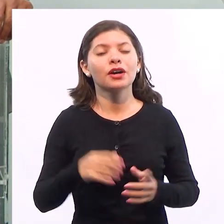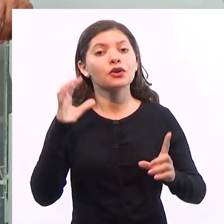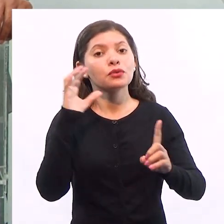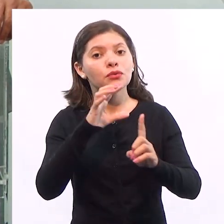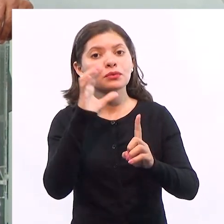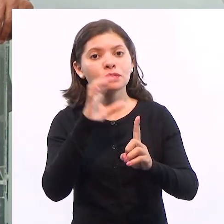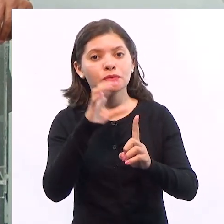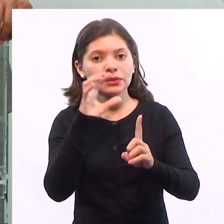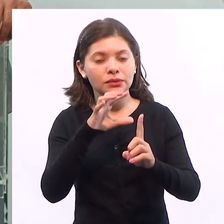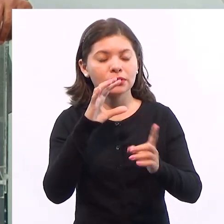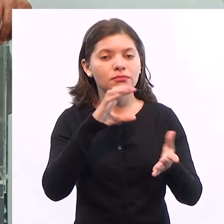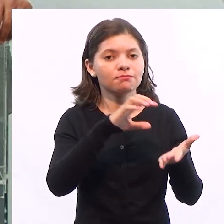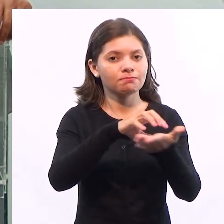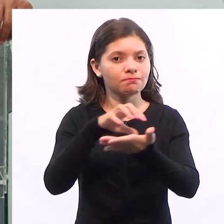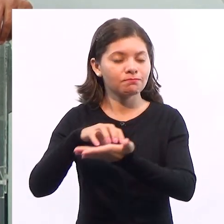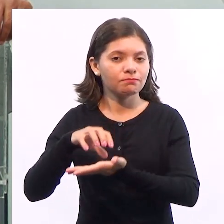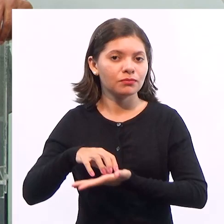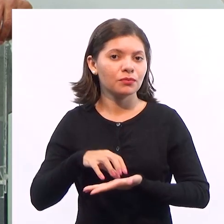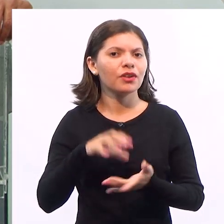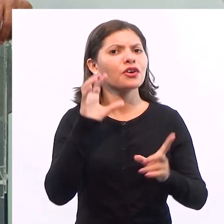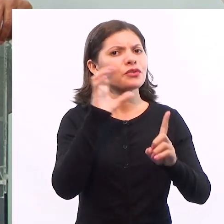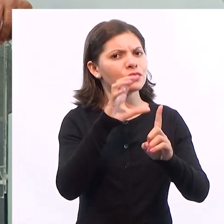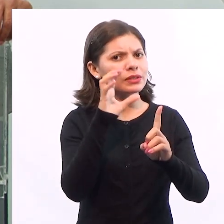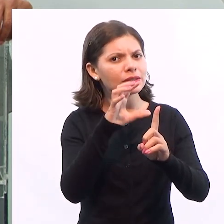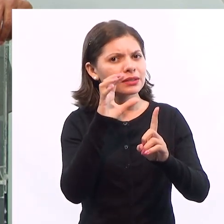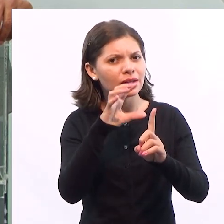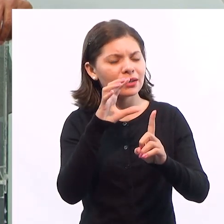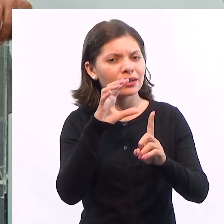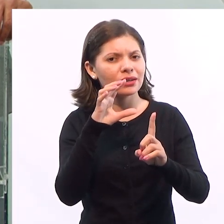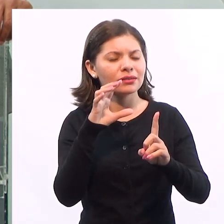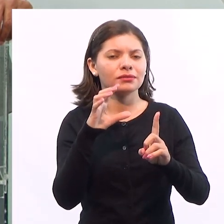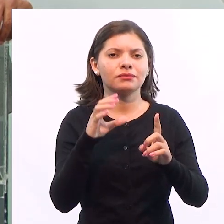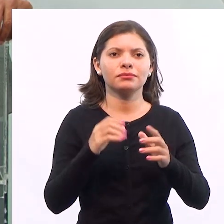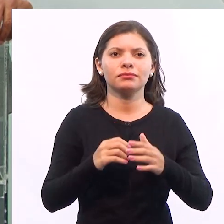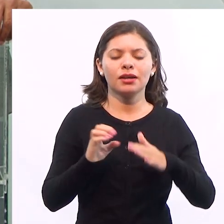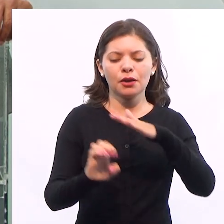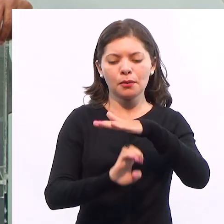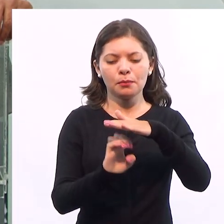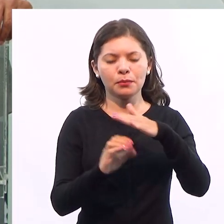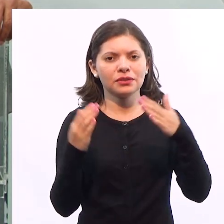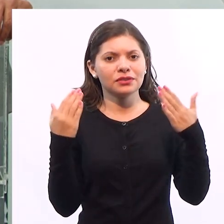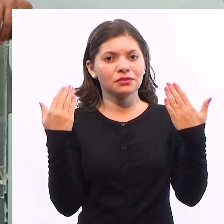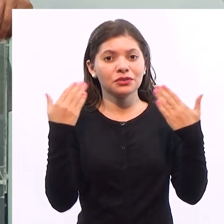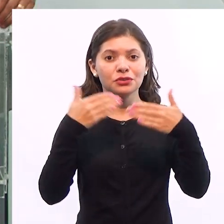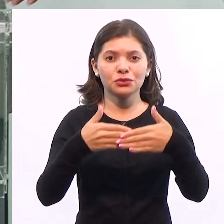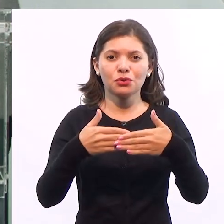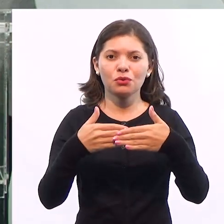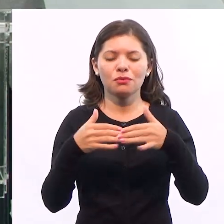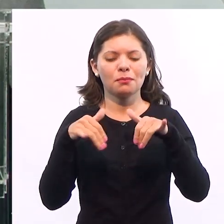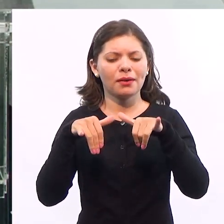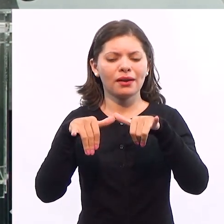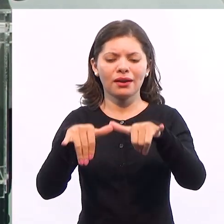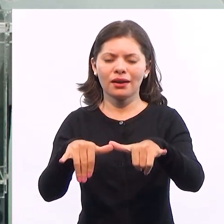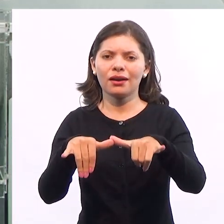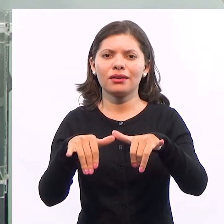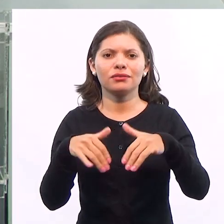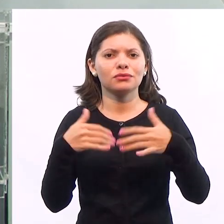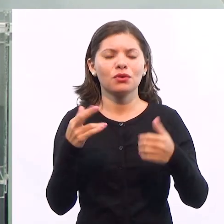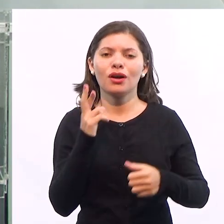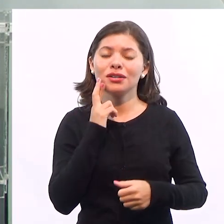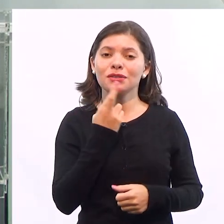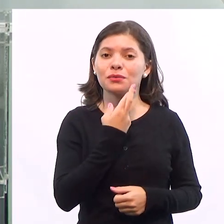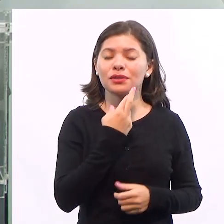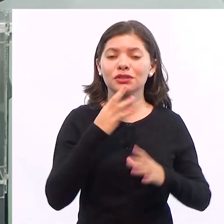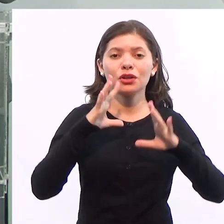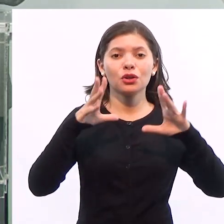nas organizações. Influenciou? Teve muita empresa que fechou as portas? Sim. Supermercado, bar, restaurante, todos esses que tinham público o